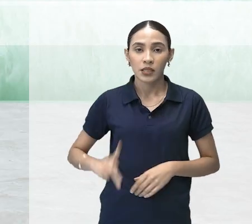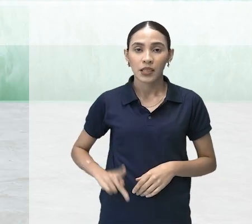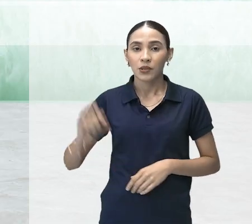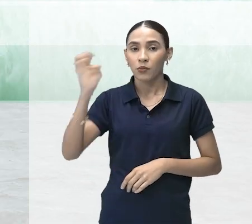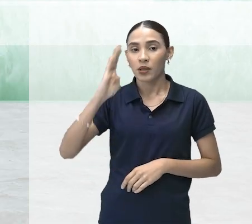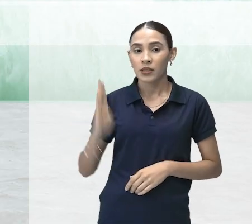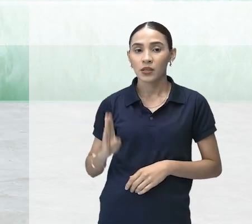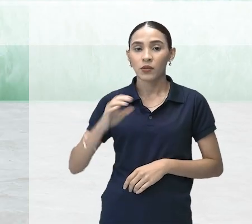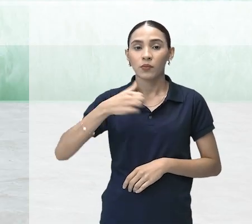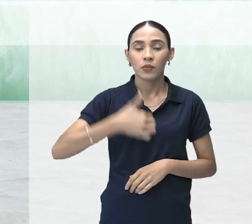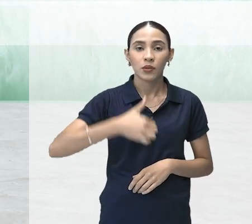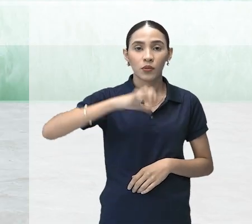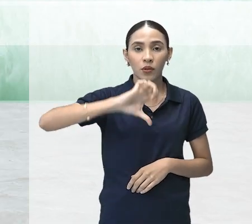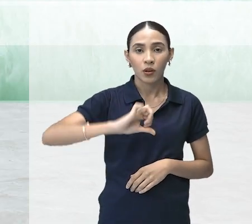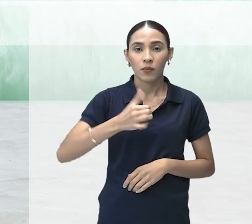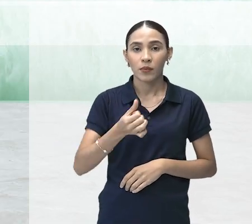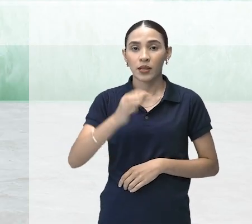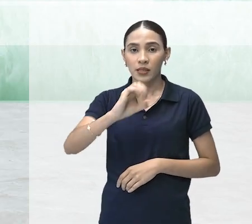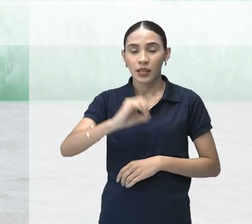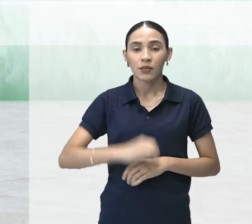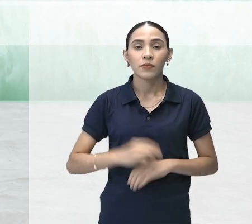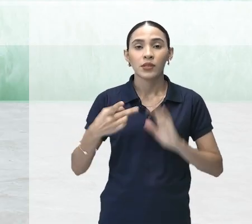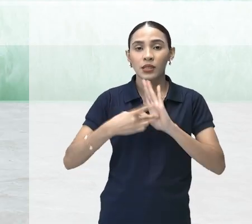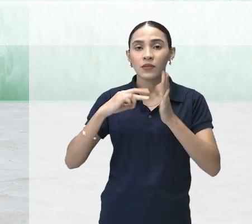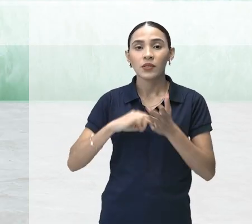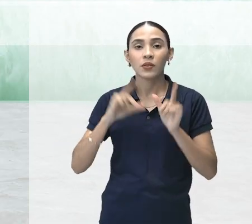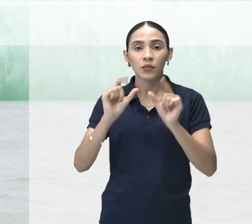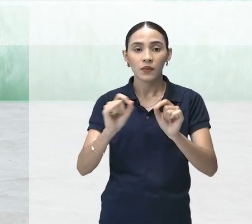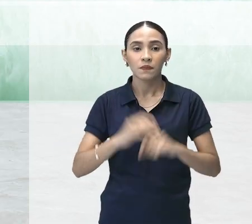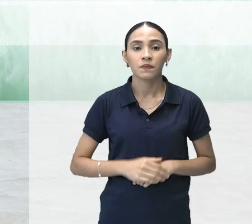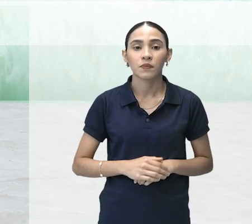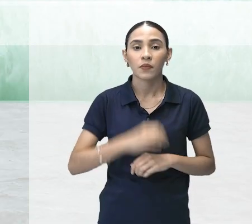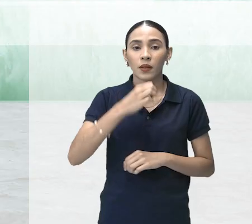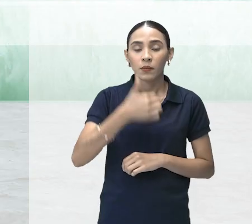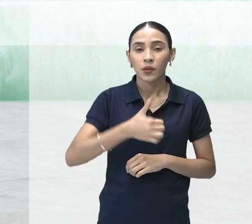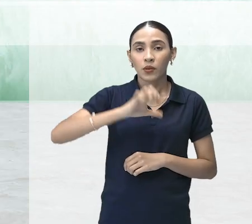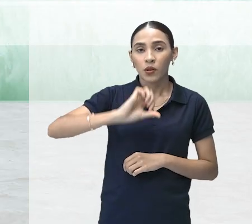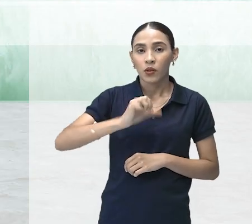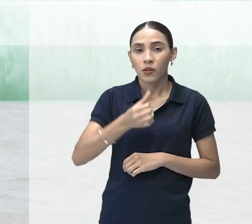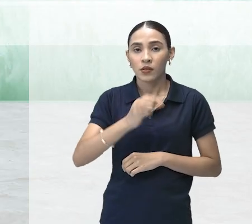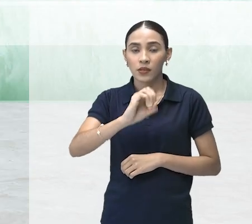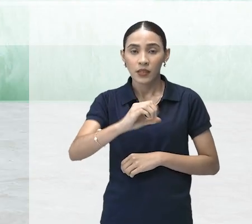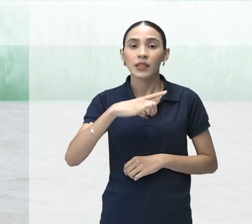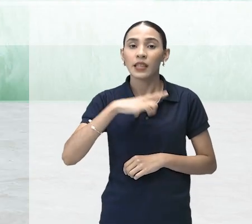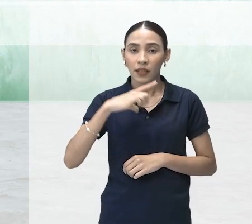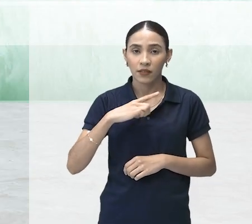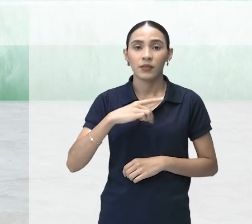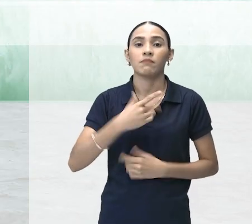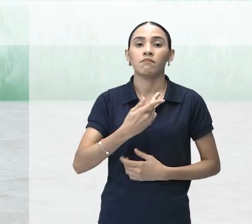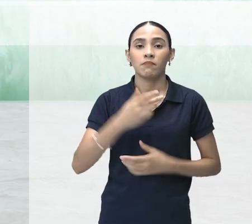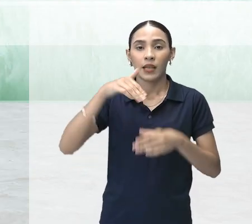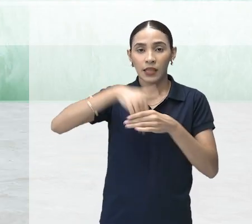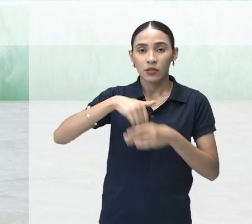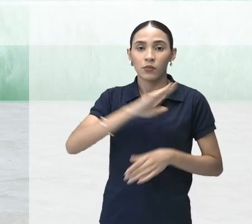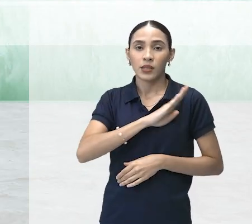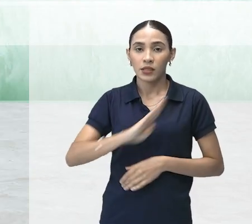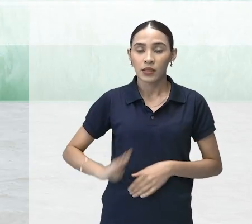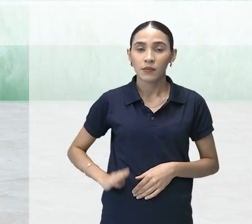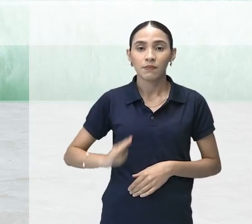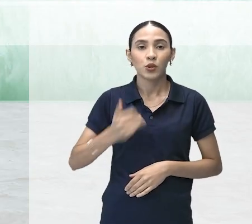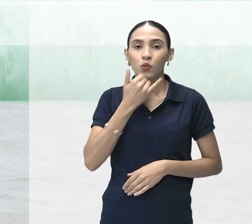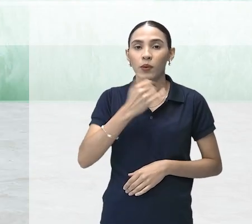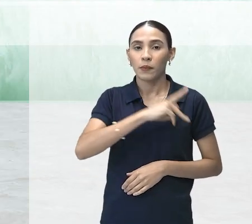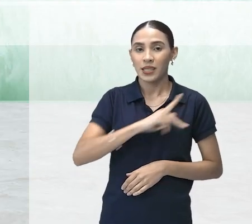desde 1960. Ou seja, em 1960 houve eleições presidenciais diretas, ou seja,